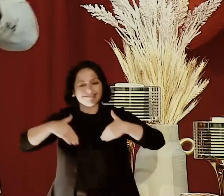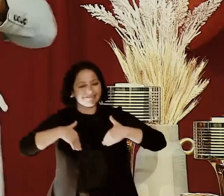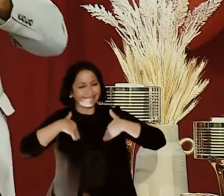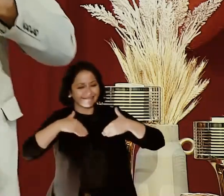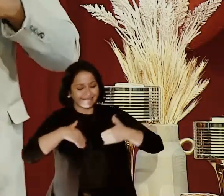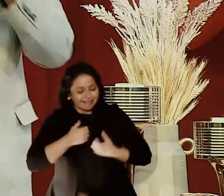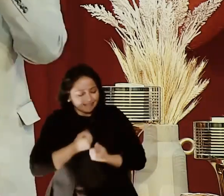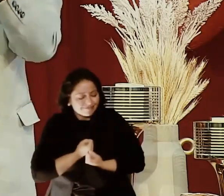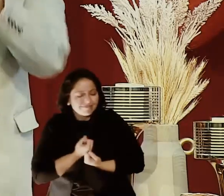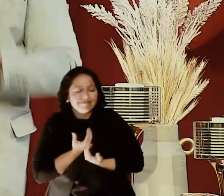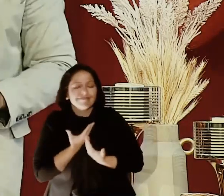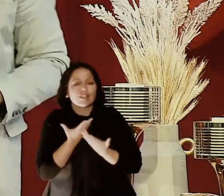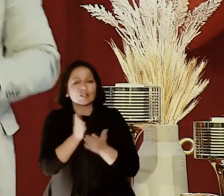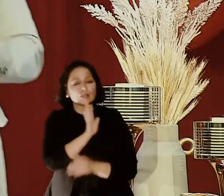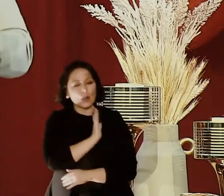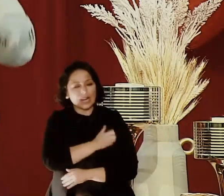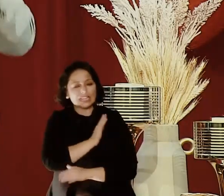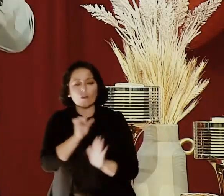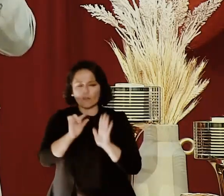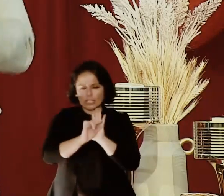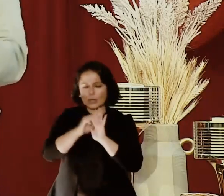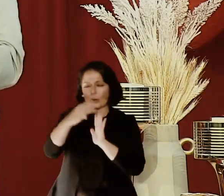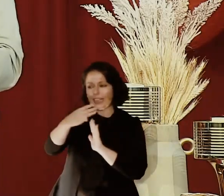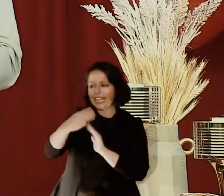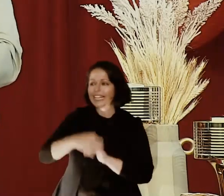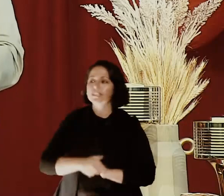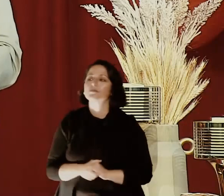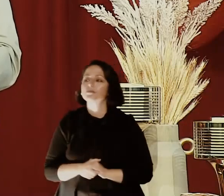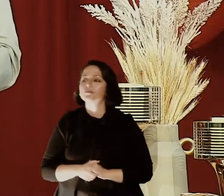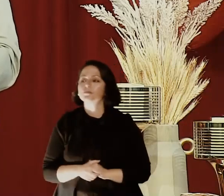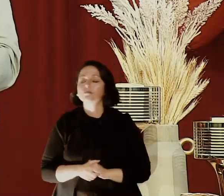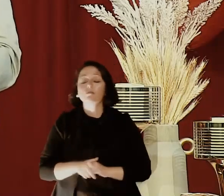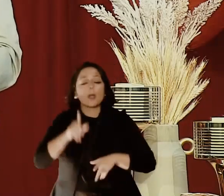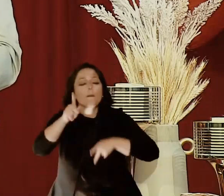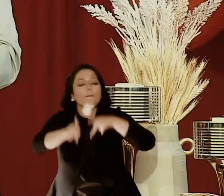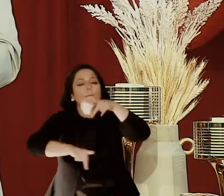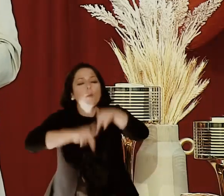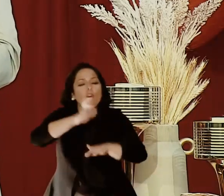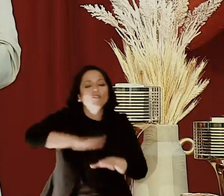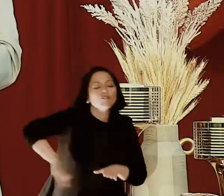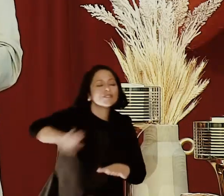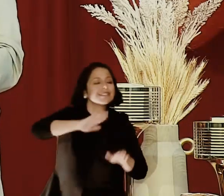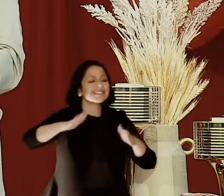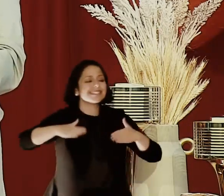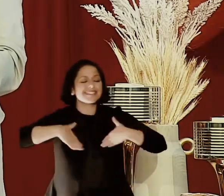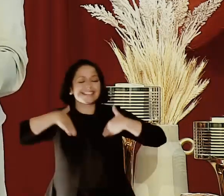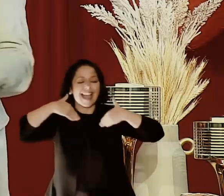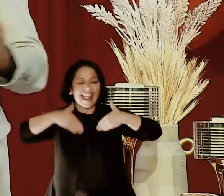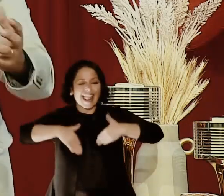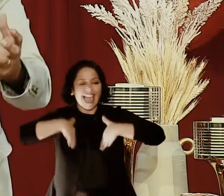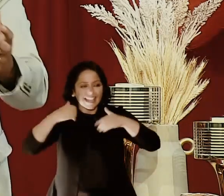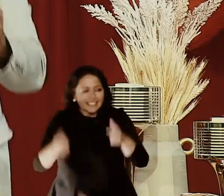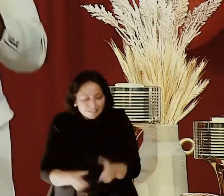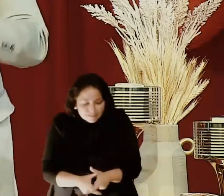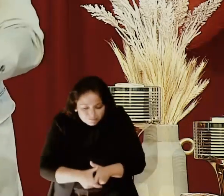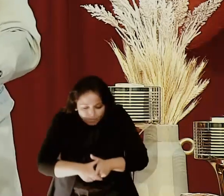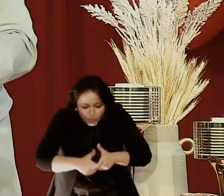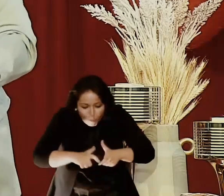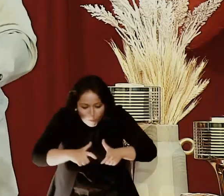alegria transborda sobre o povo. Acompanhe aí no verso 3. O povo se alegra, fizeste crescer a nação